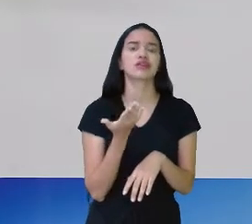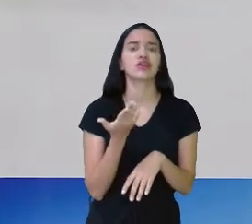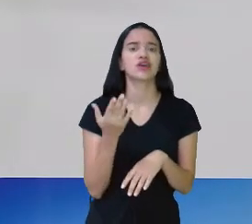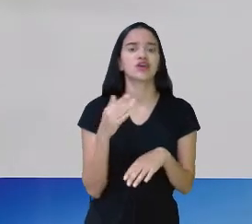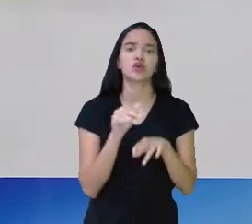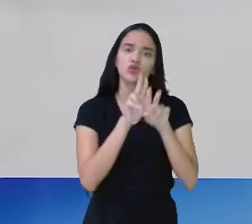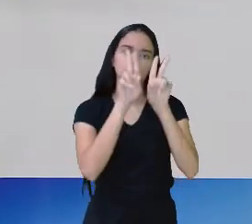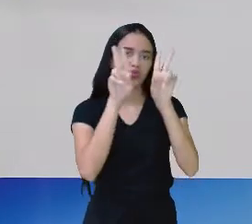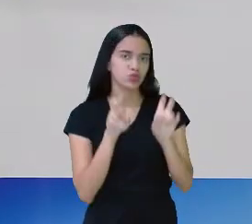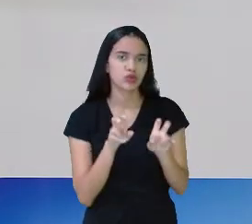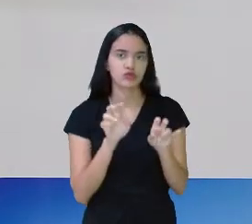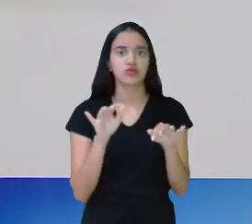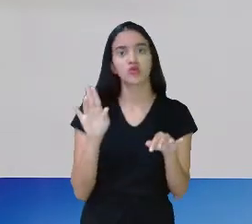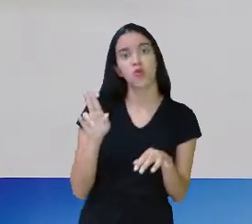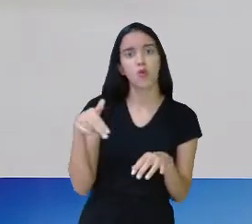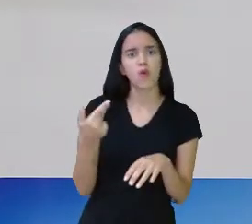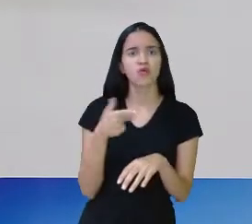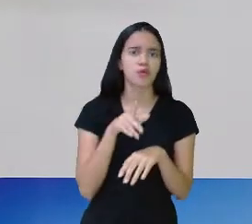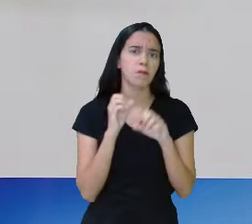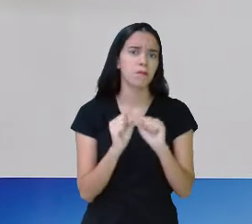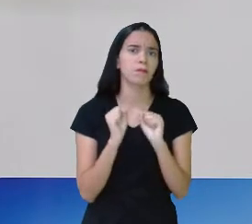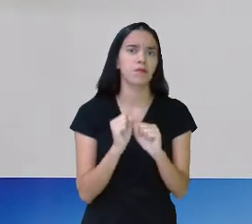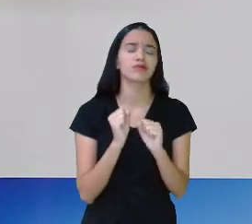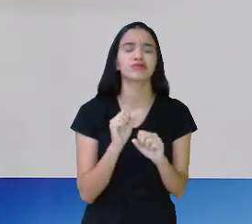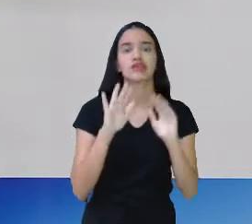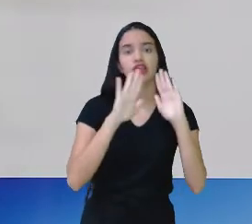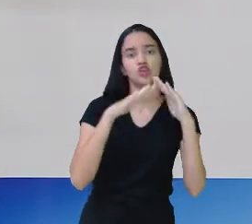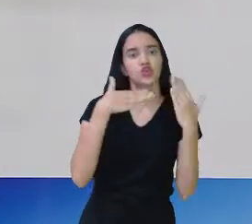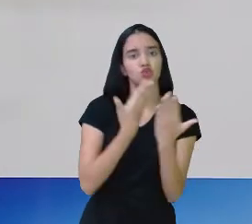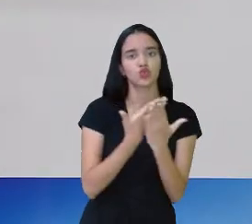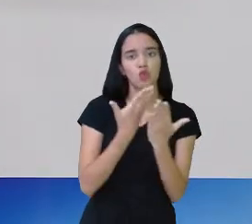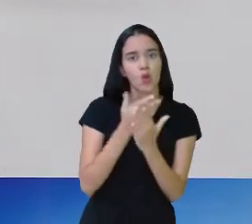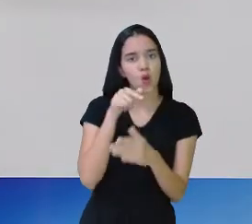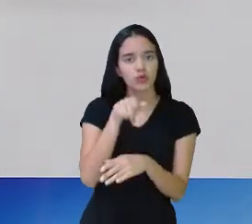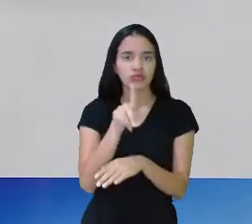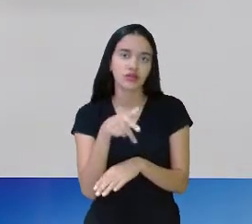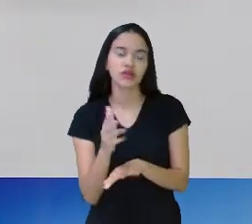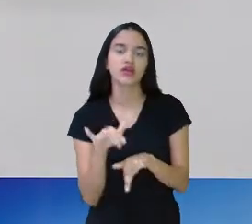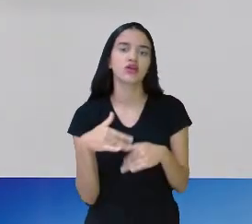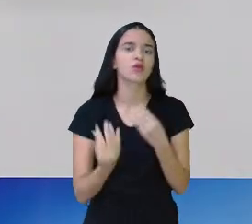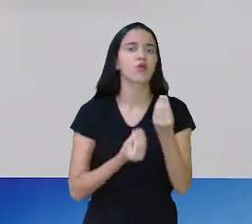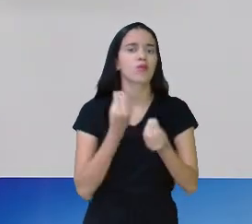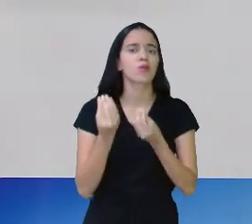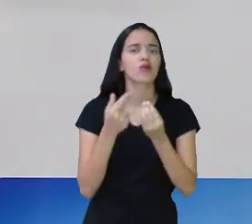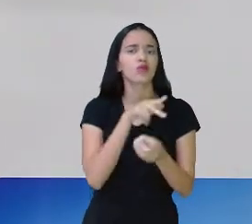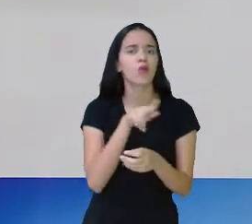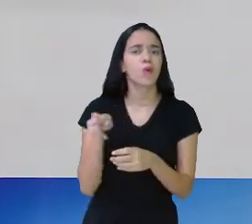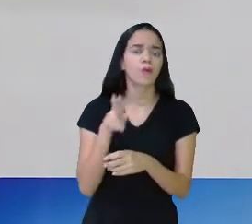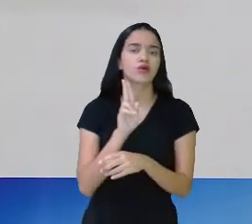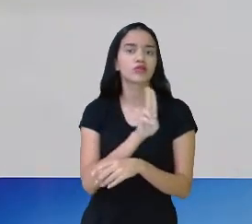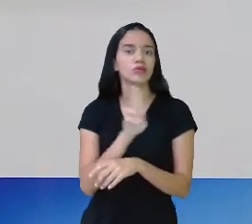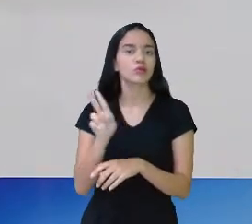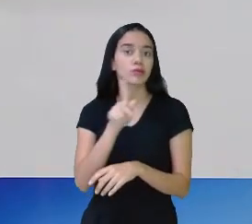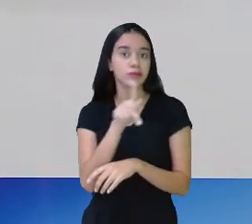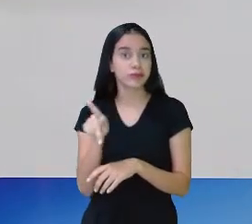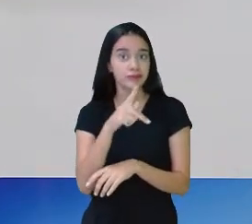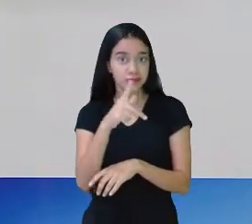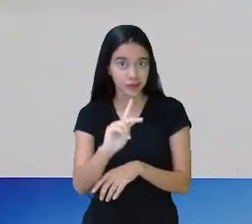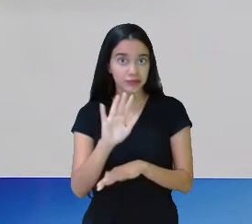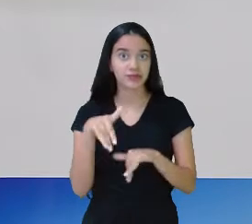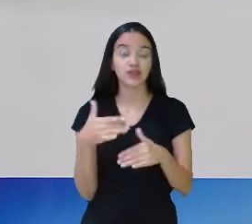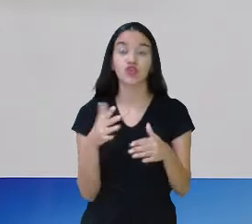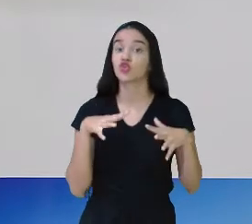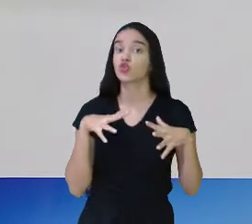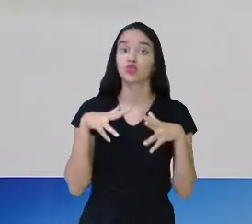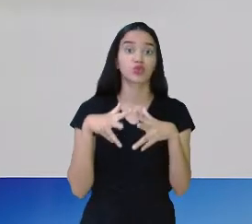do assunto, ou você pode dizer que escola você é, como é o nome da sua professora, tudo isso vai chegar